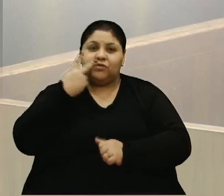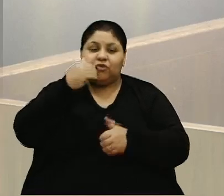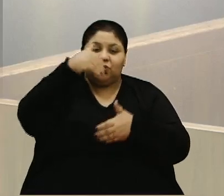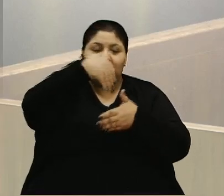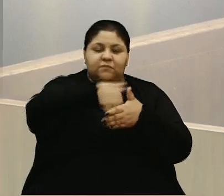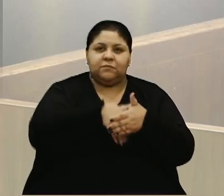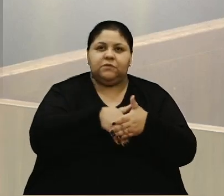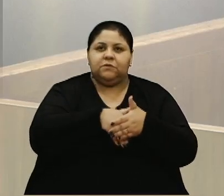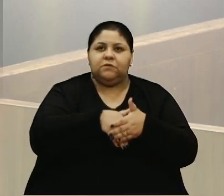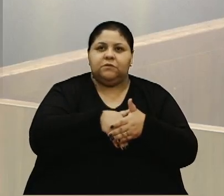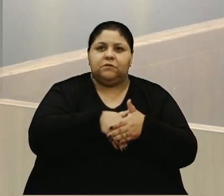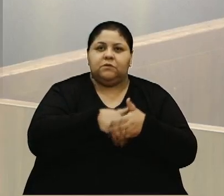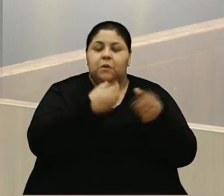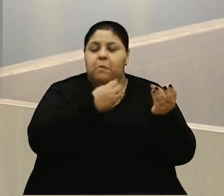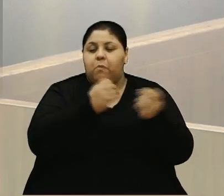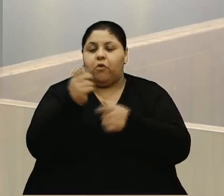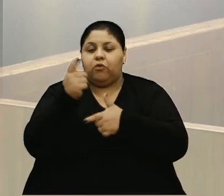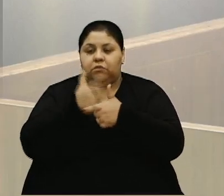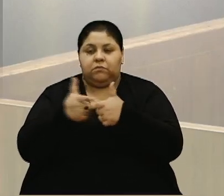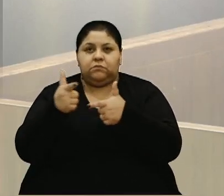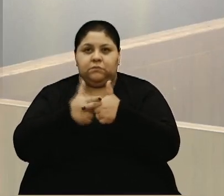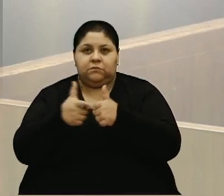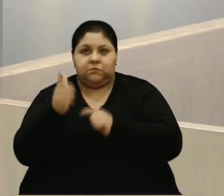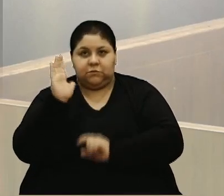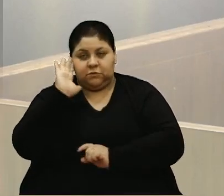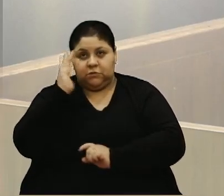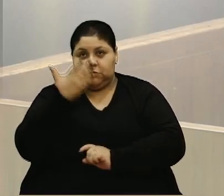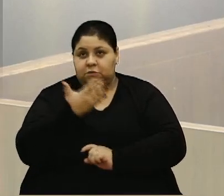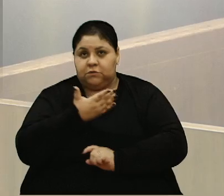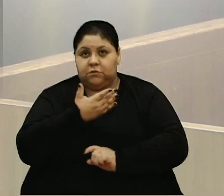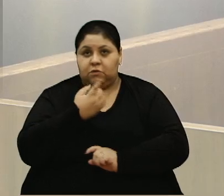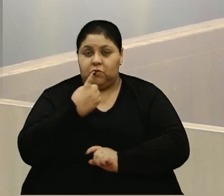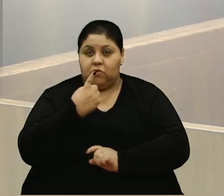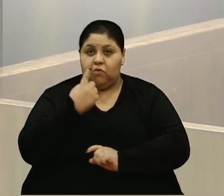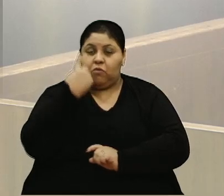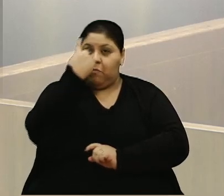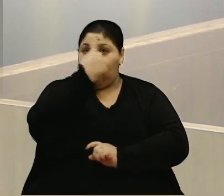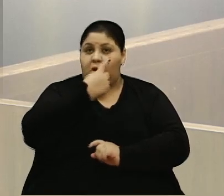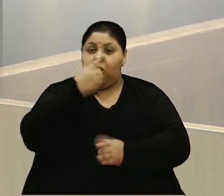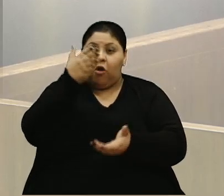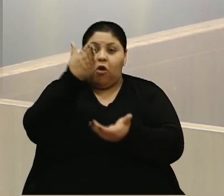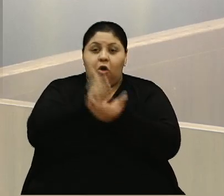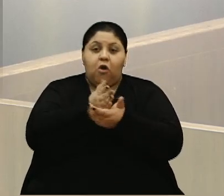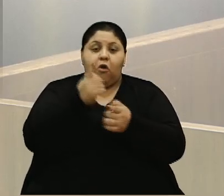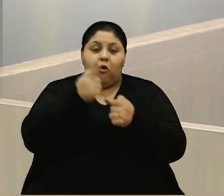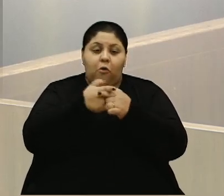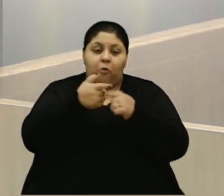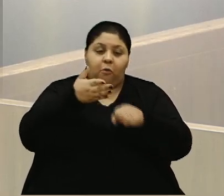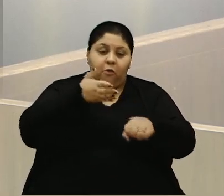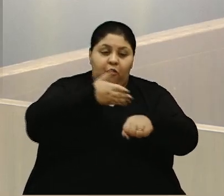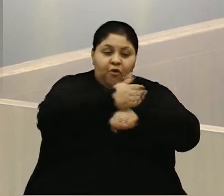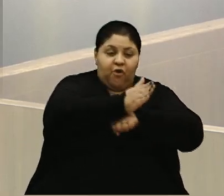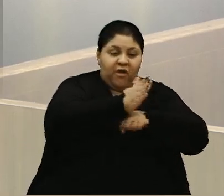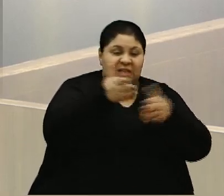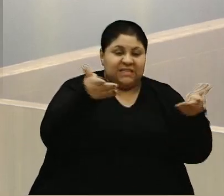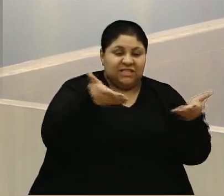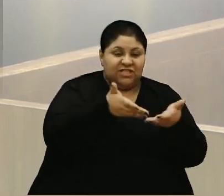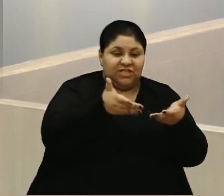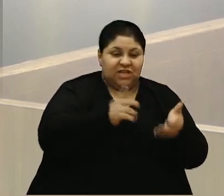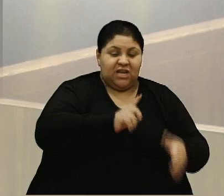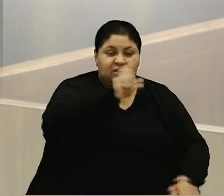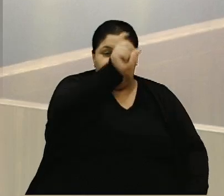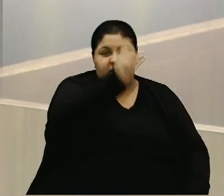de tanta situação que aconteceu lá. 1h30 eu acabei ficando, porque eu entrando já tinha uma pessoa